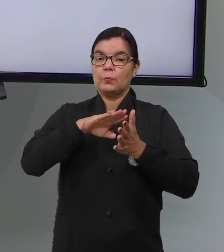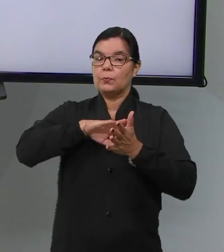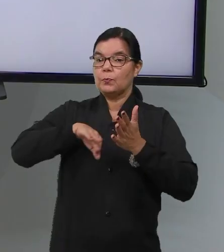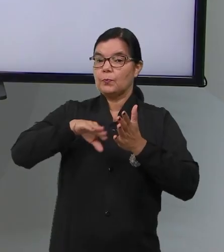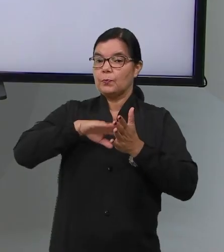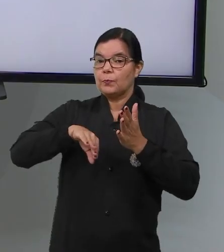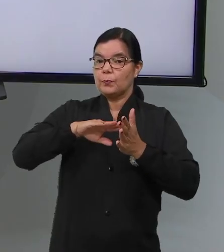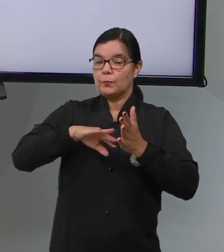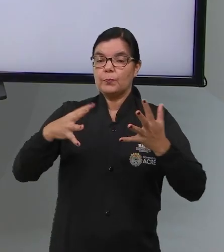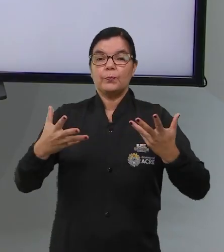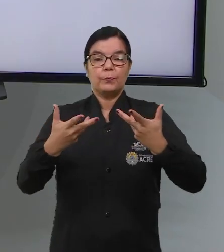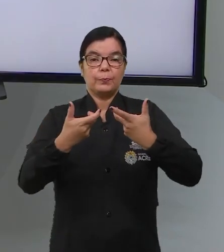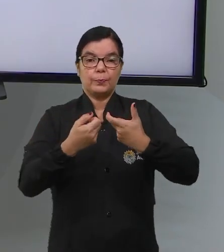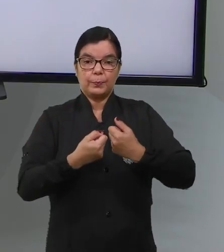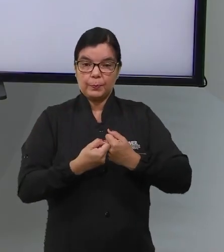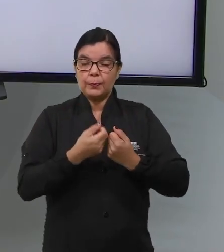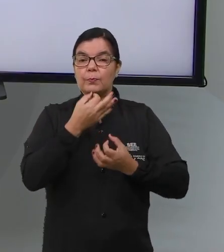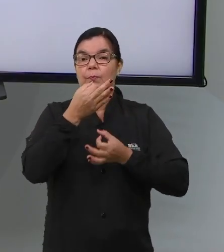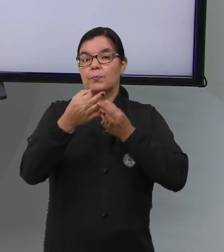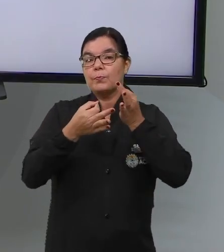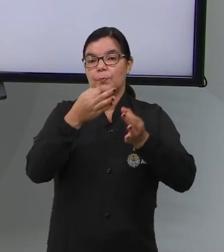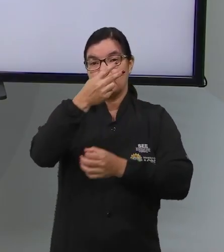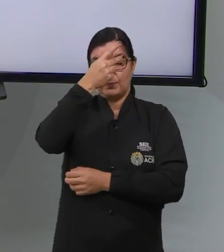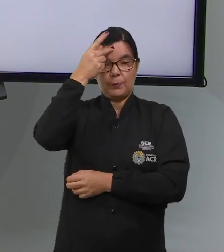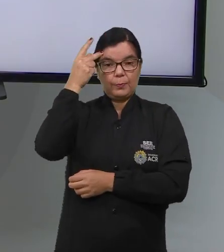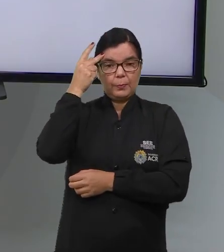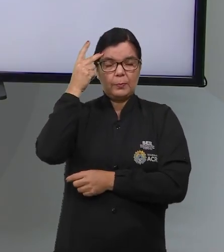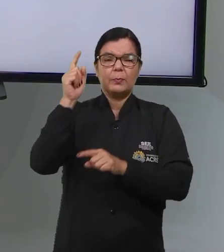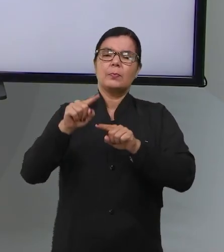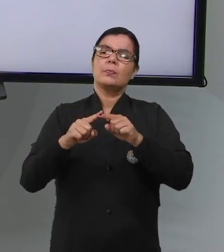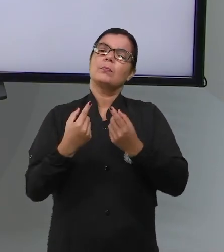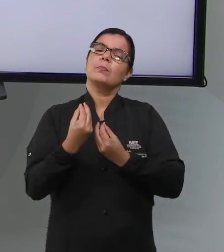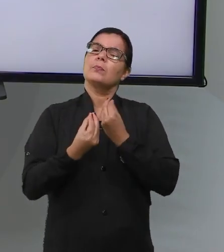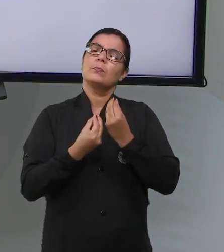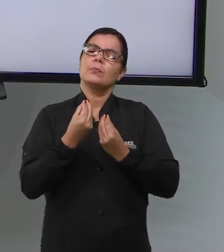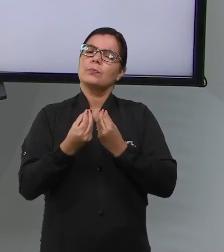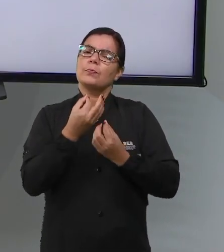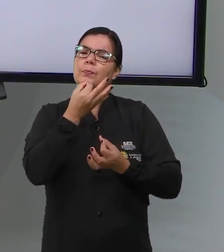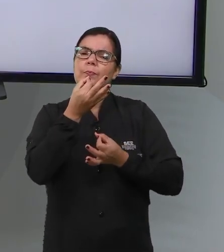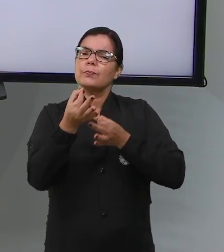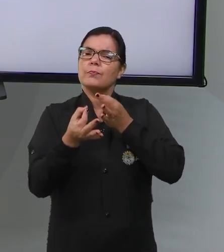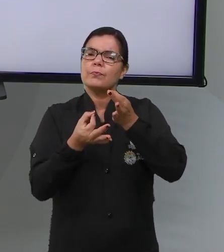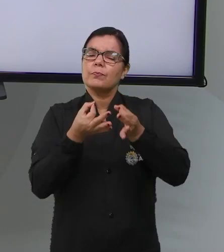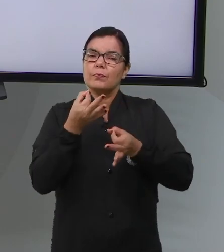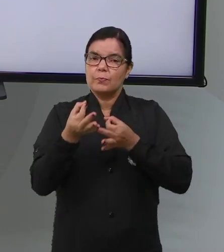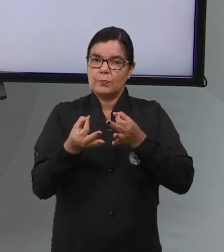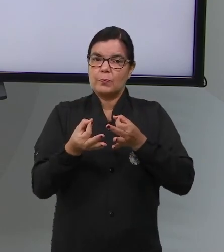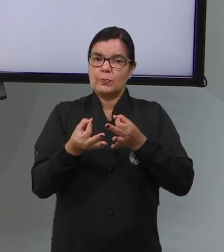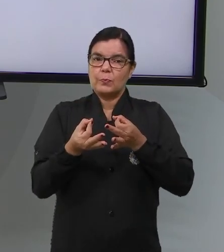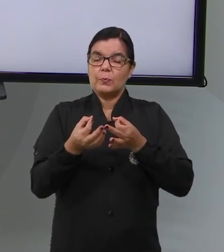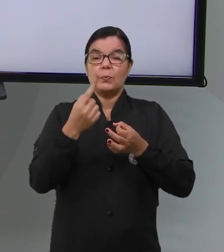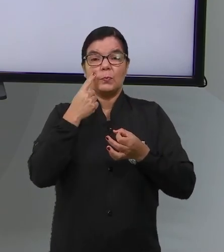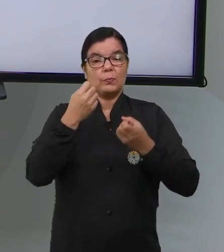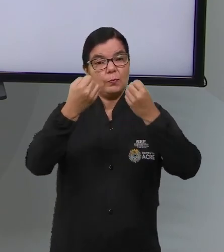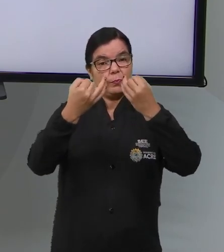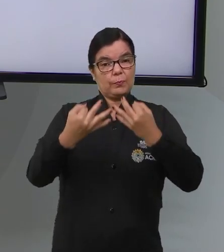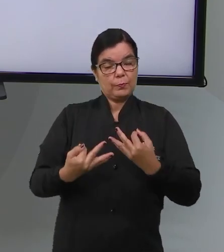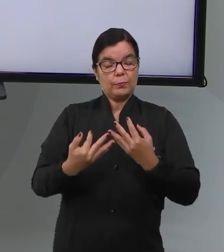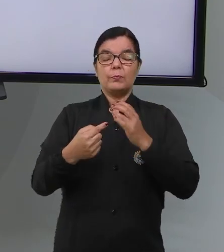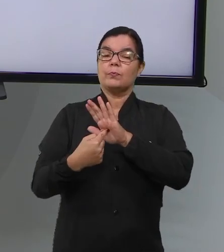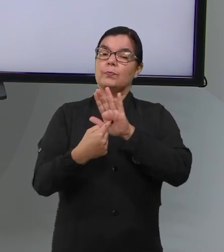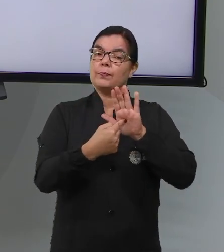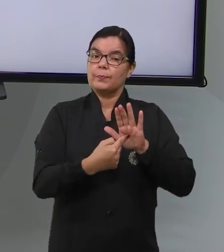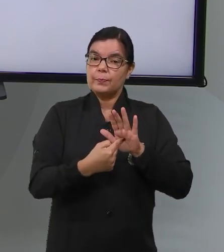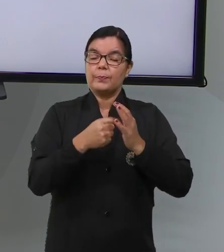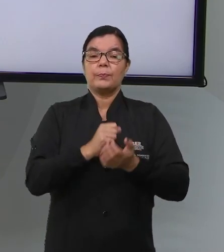eliminando a capacidade crítica das pessoas. Mas o que é o criticar, professor, nessa abordagem que o senhor está